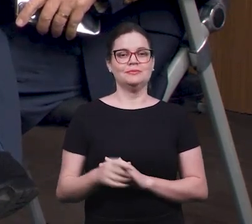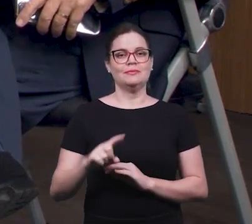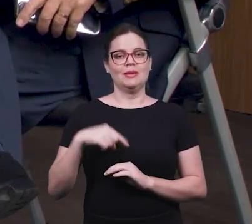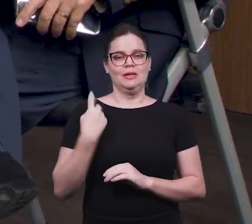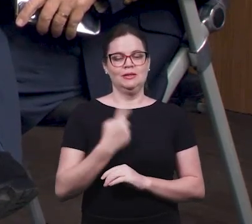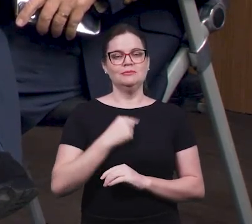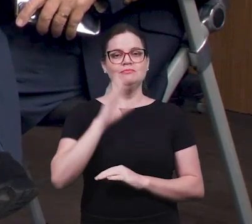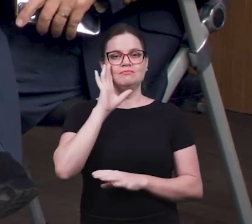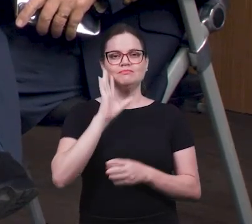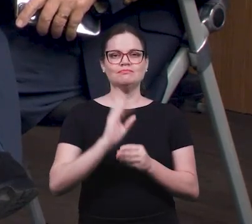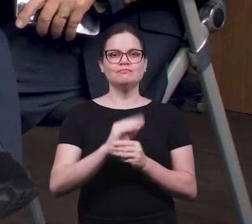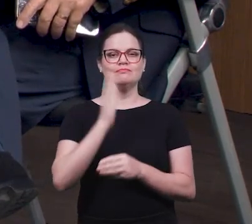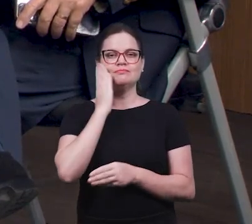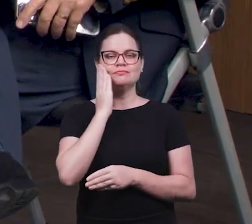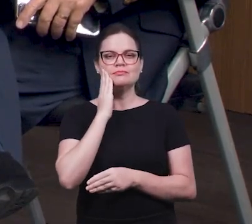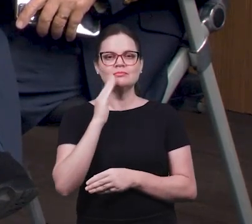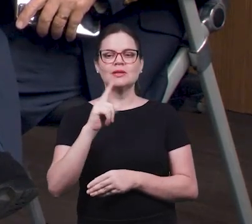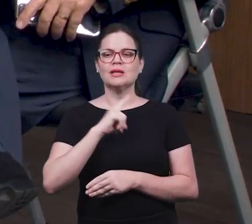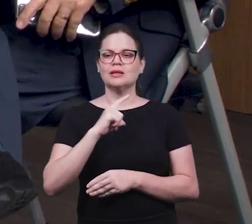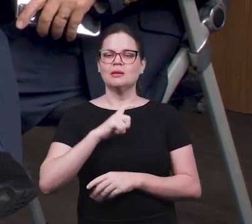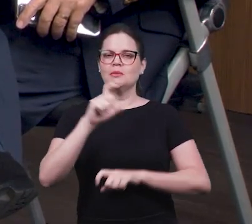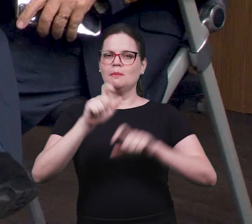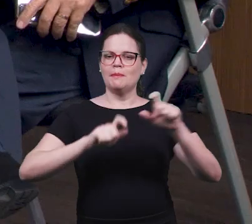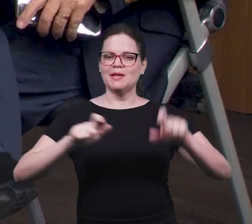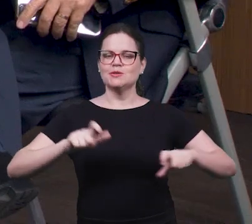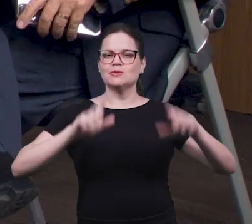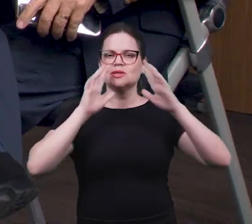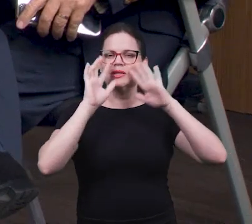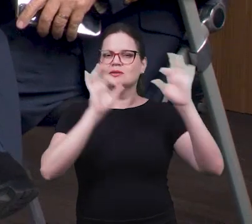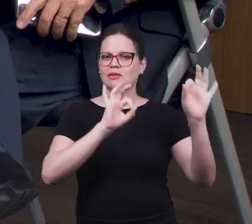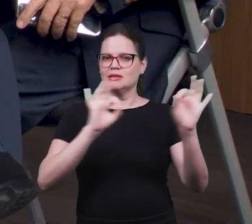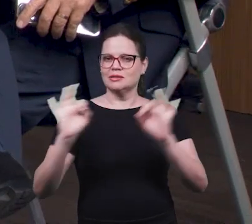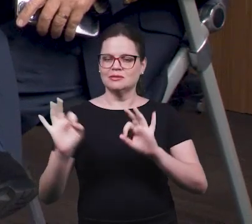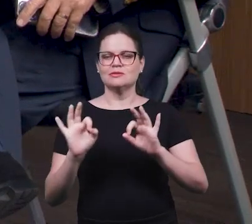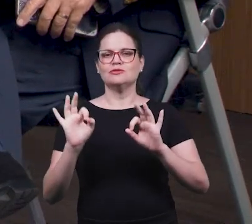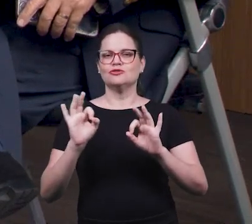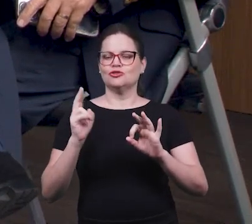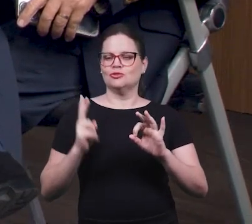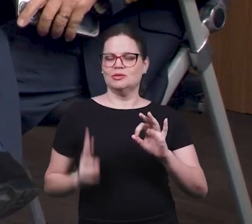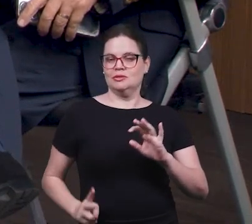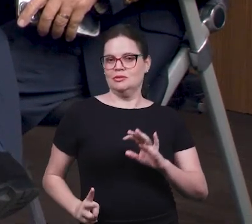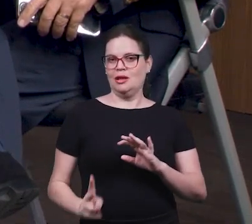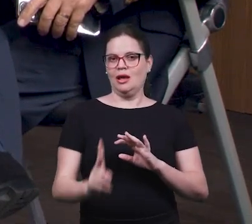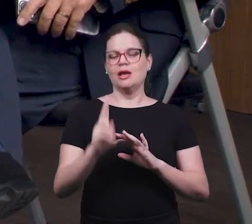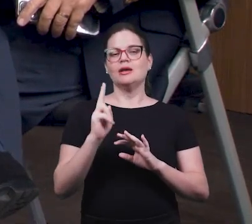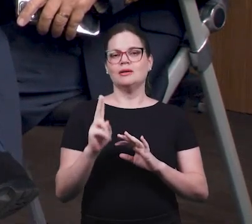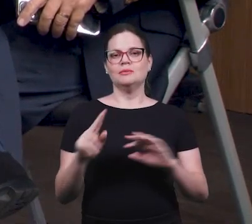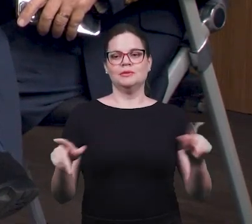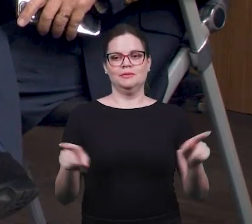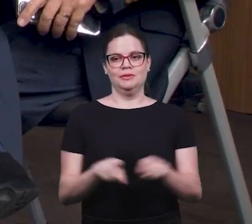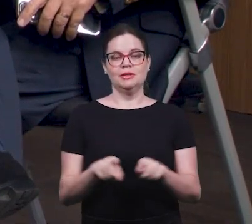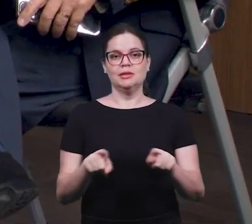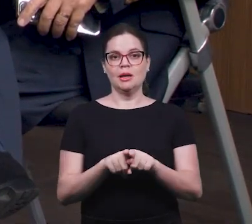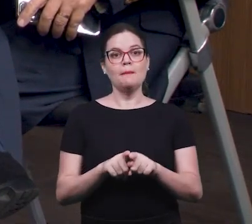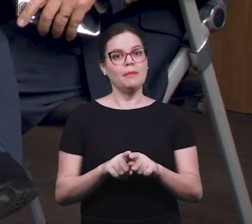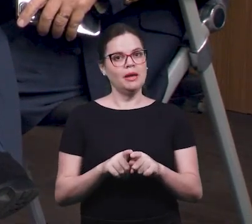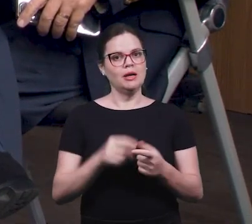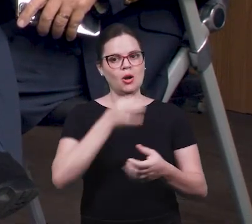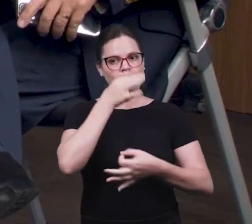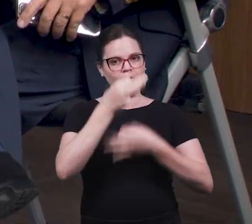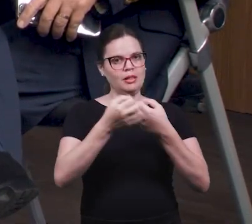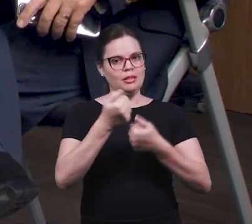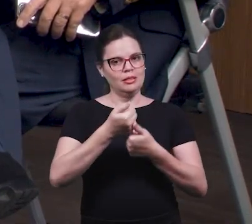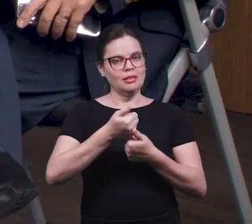saber que temos um grupo que está nos acompanhando, dando inclusive suas